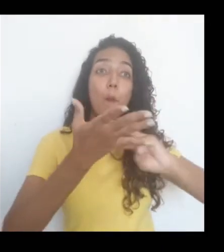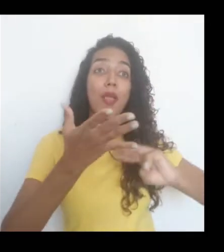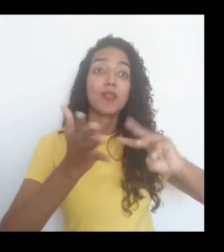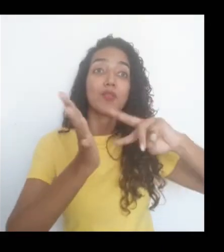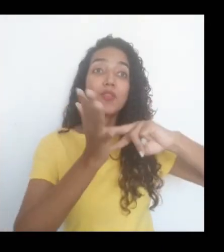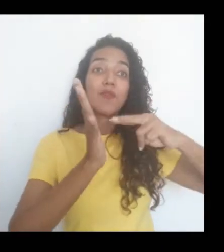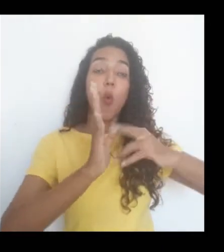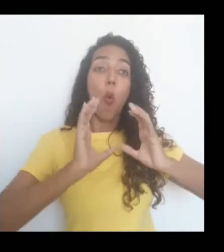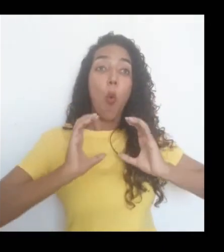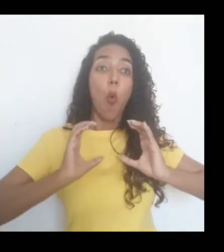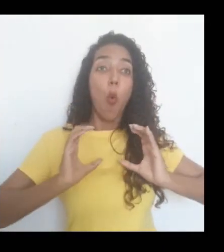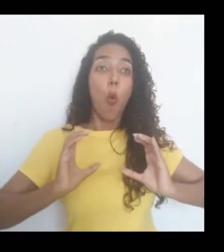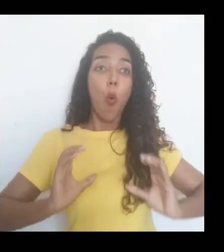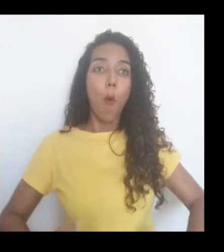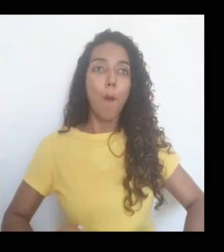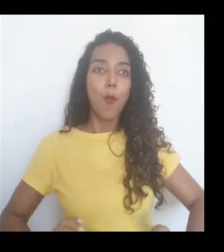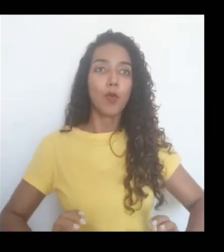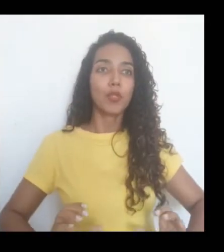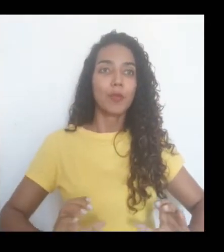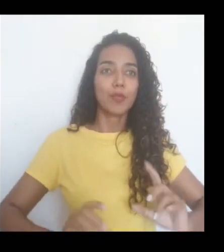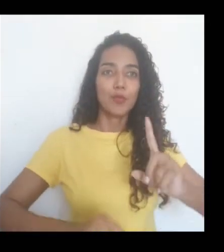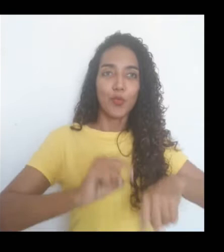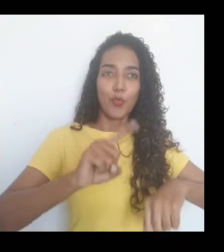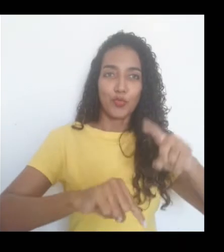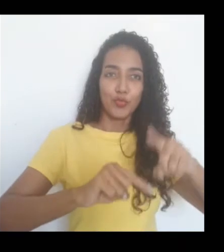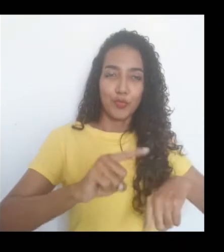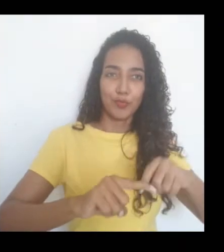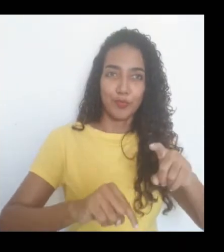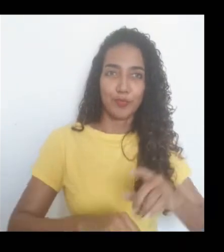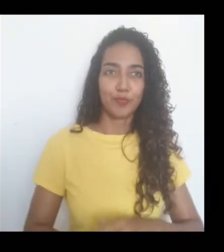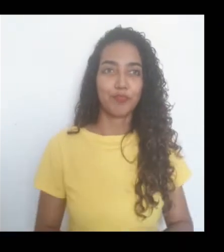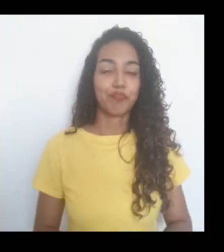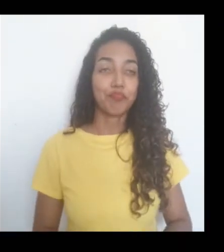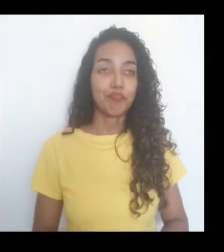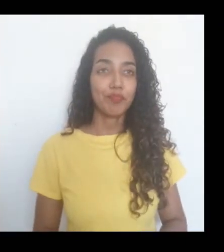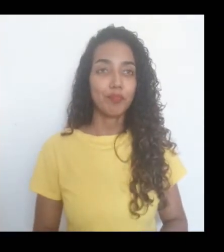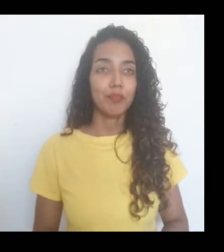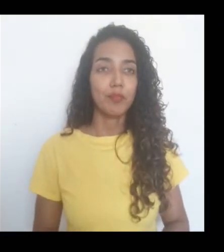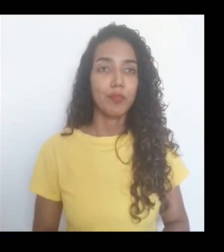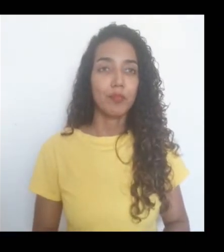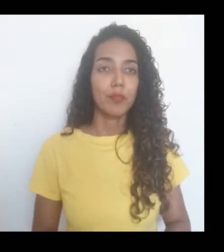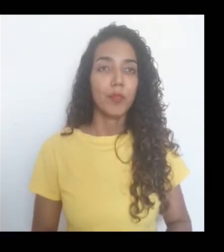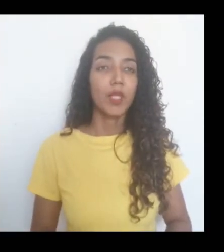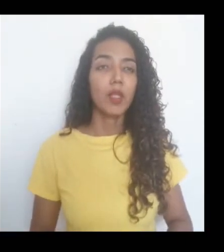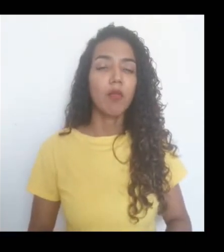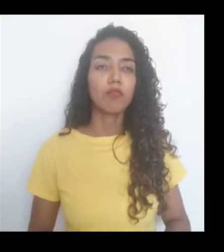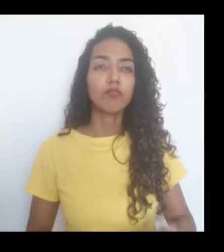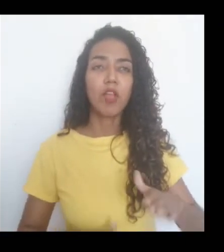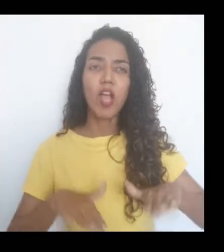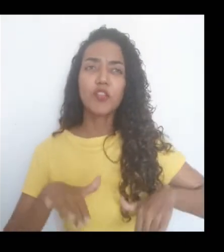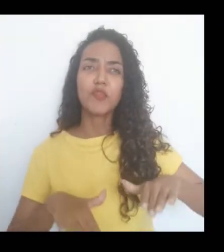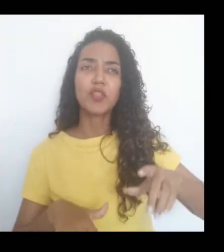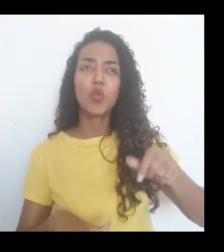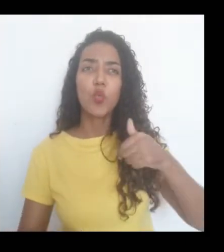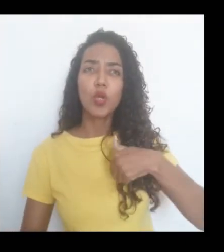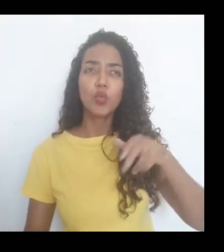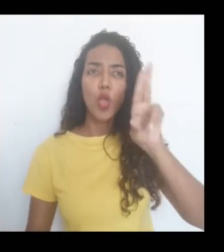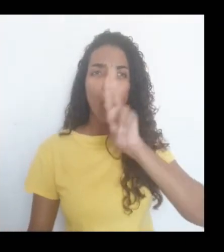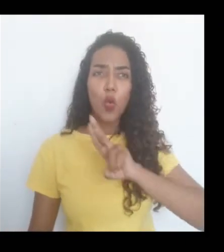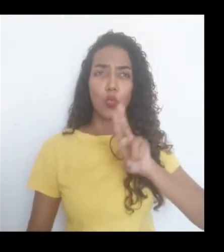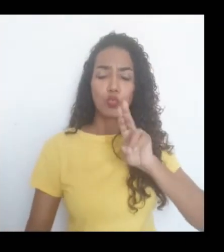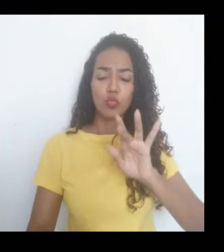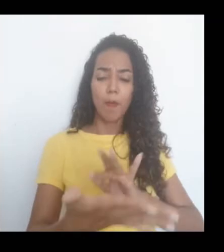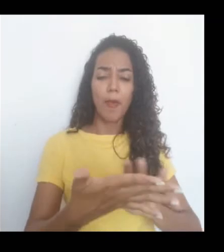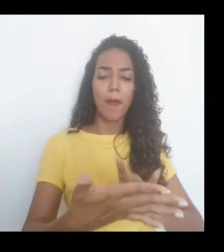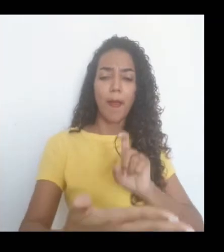Muitas vezes, quando eu simplesmente faço uso de um determinado botão desse aqui, de uma ação dessa